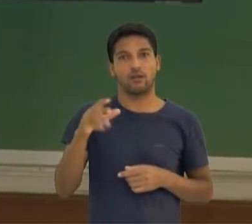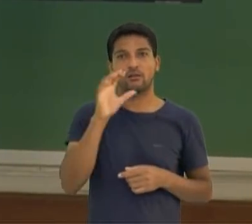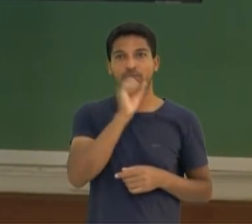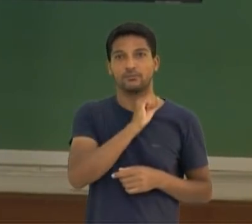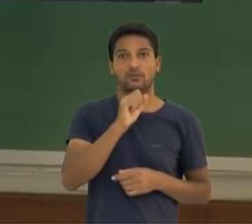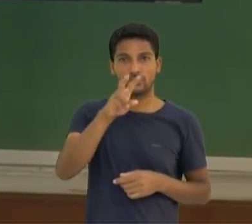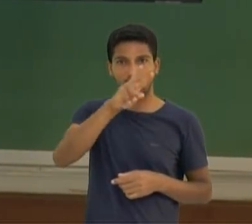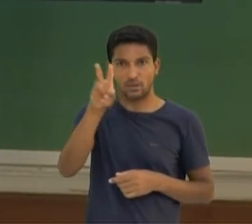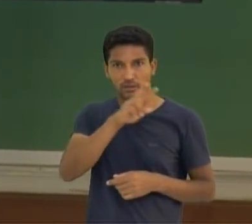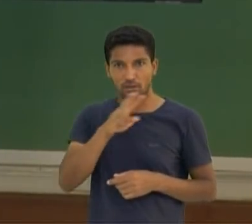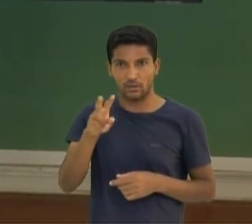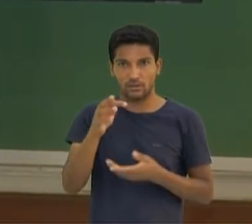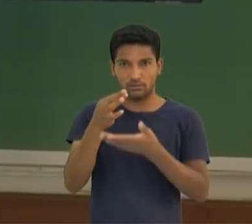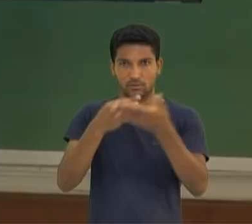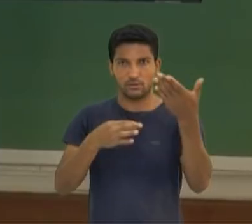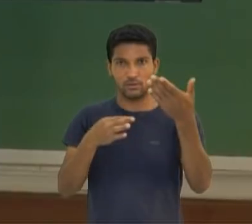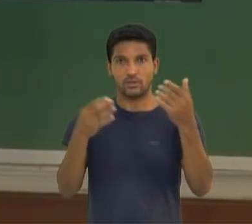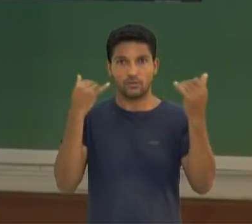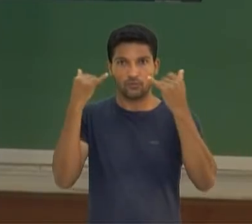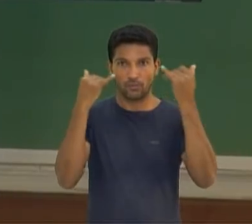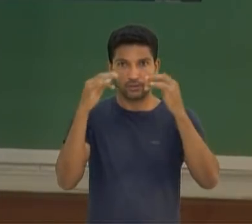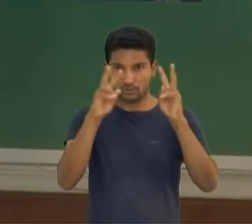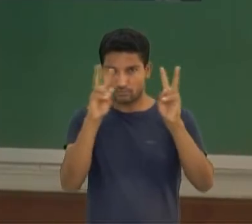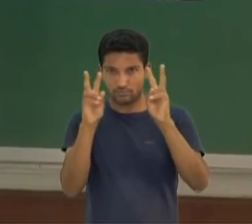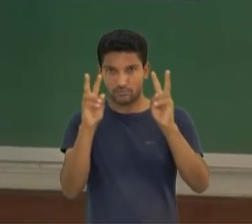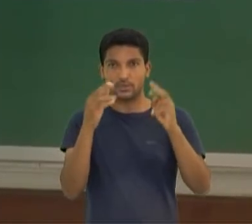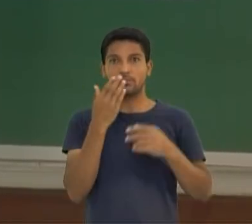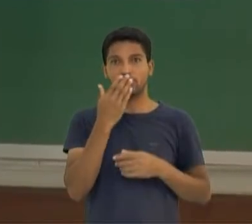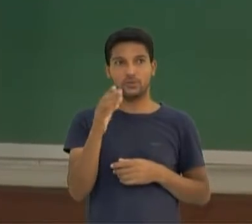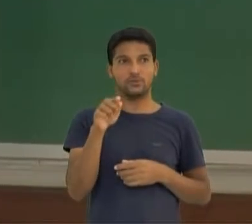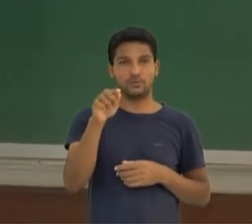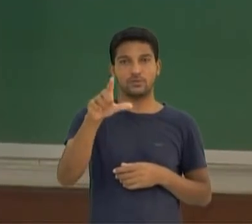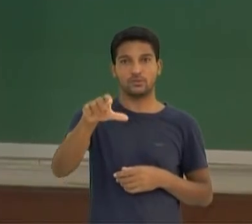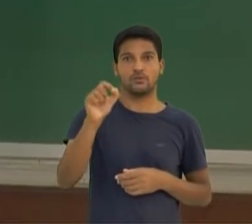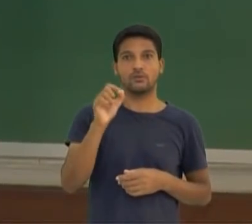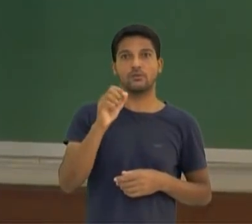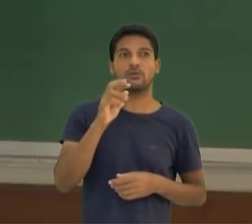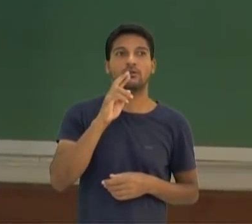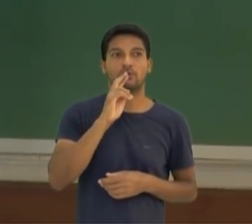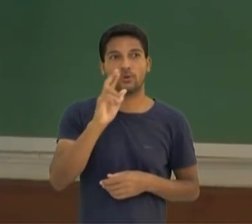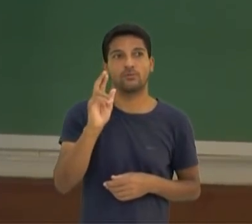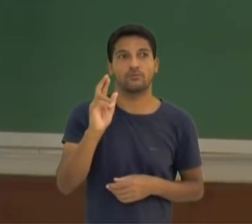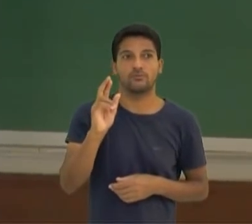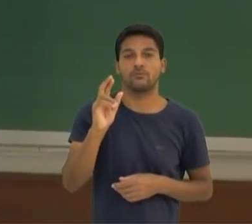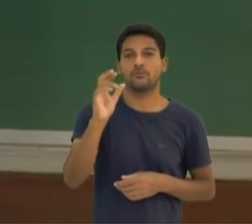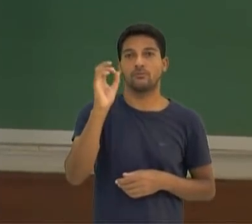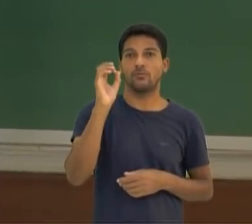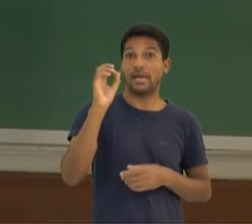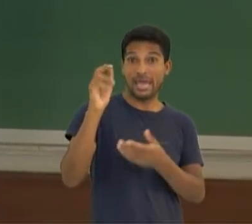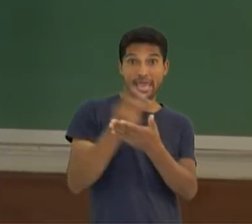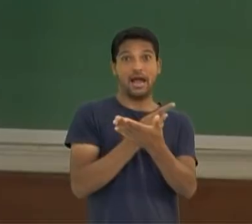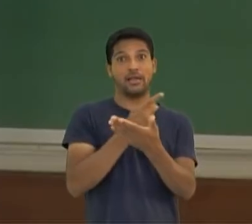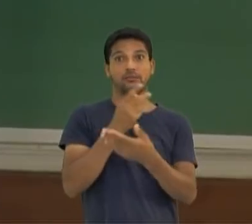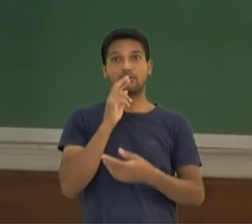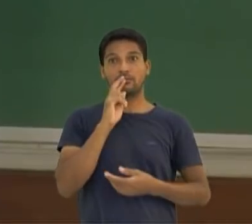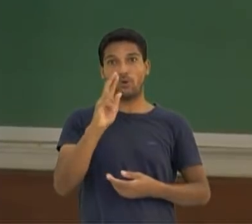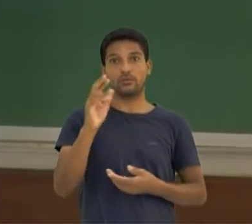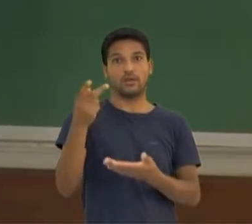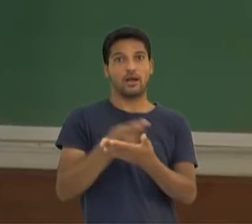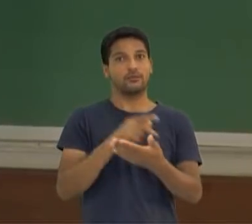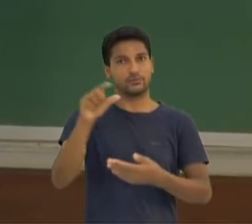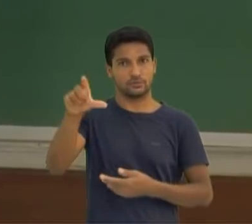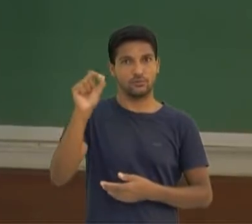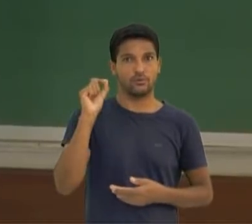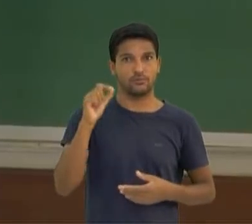e considerando as informações acima, ele pede para a gente marcar a alternativa incorreta, tá?